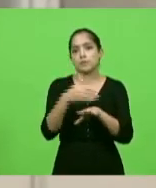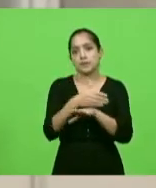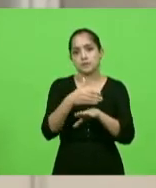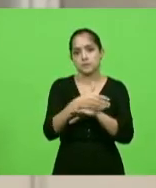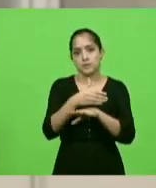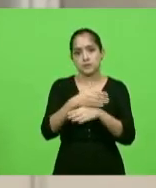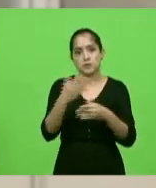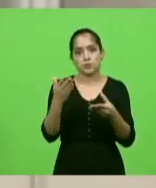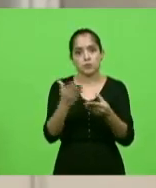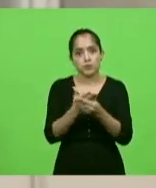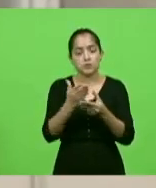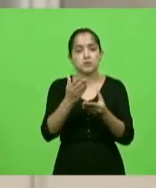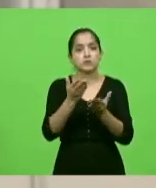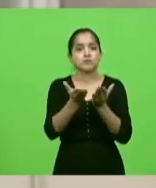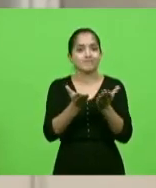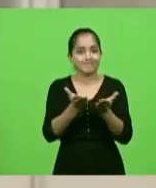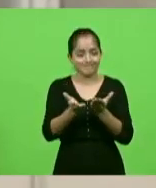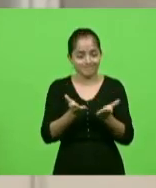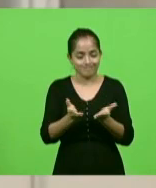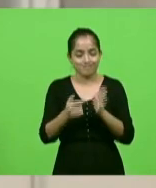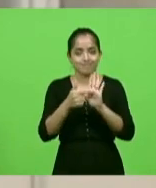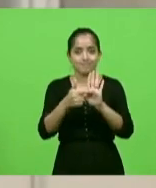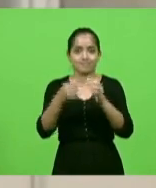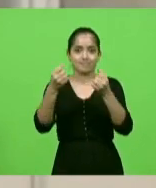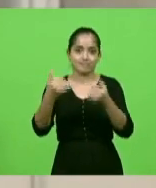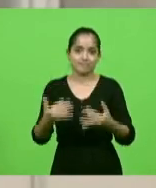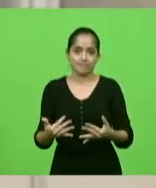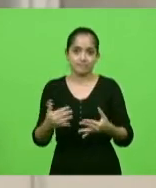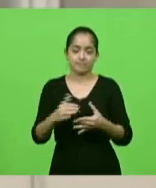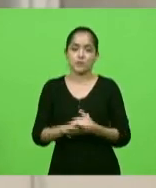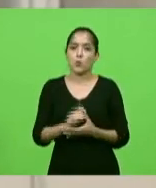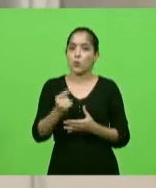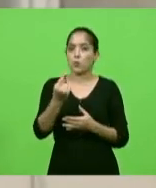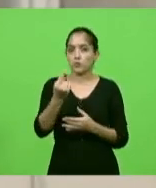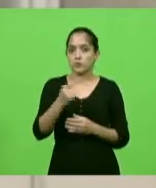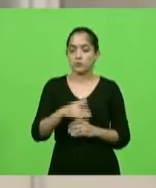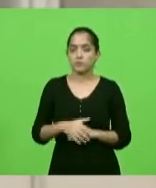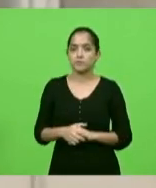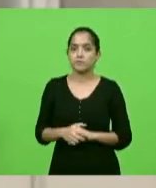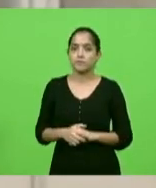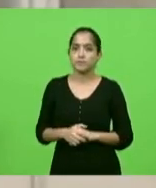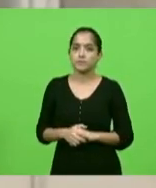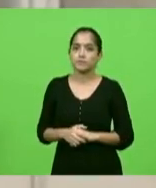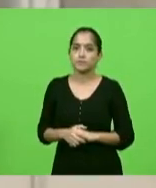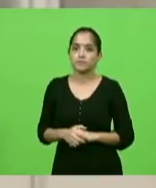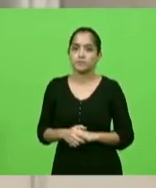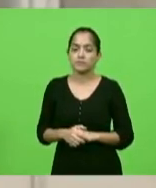no processo de contratação mencionada hospital de campanha política em